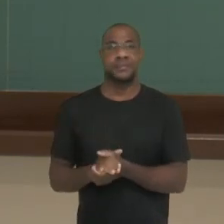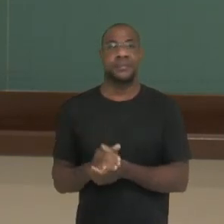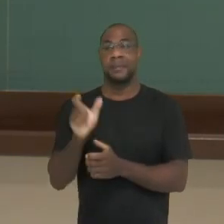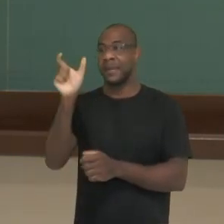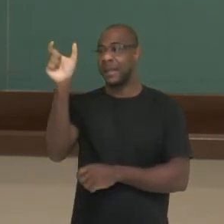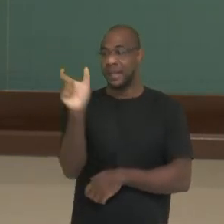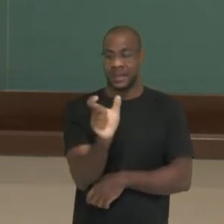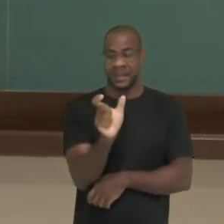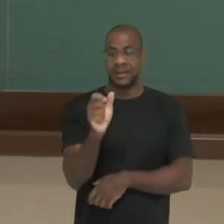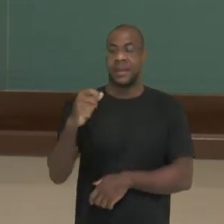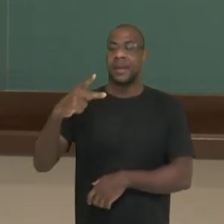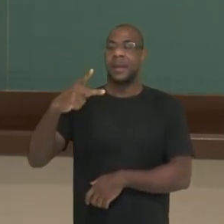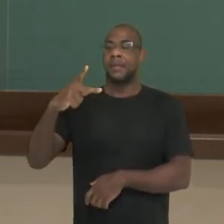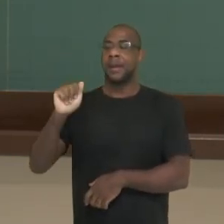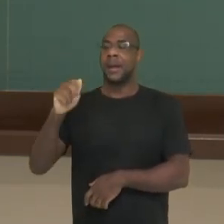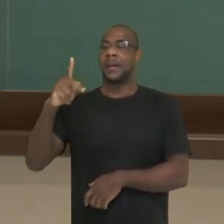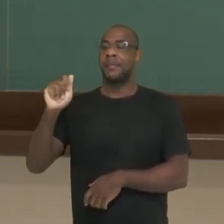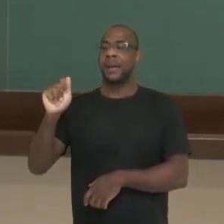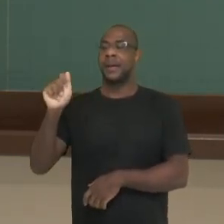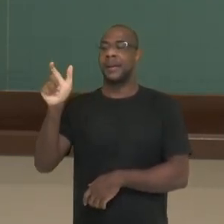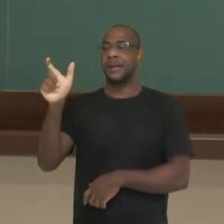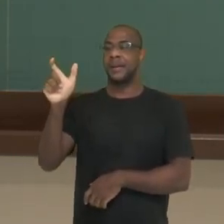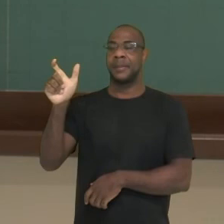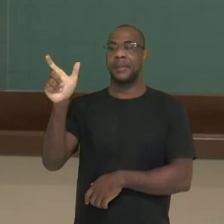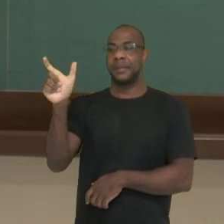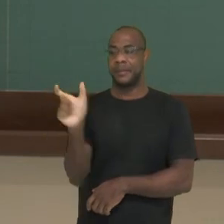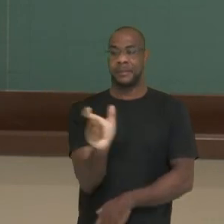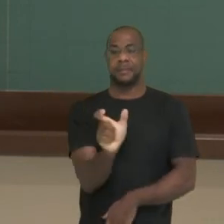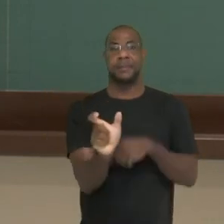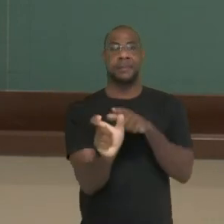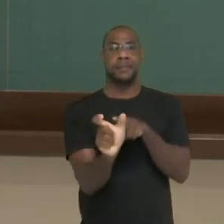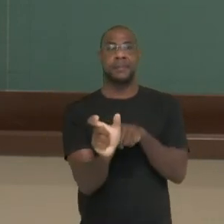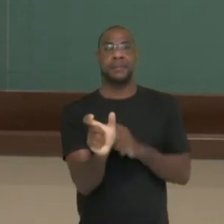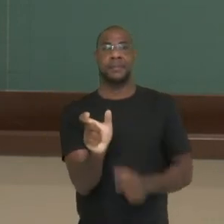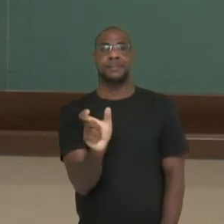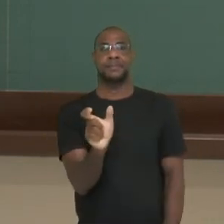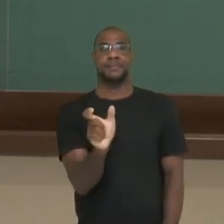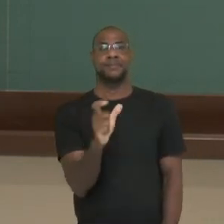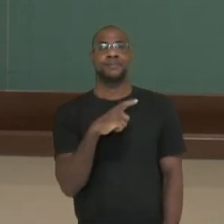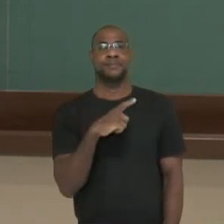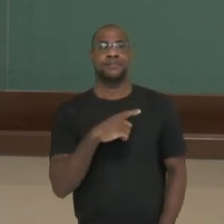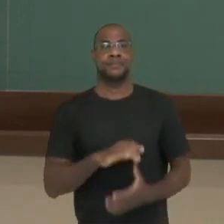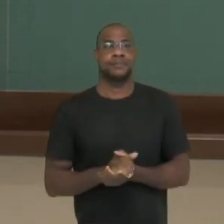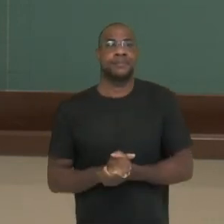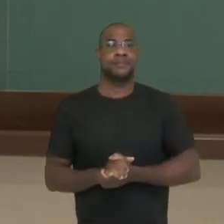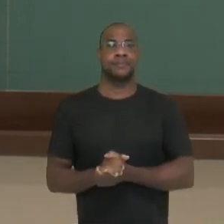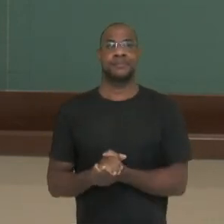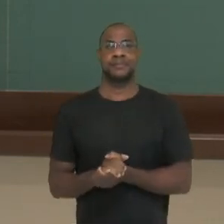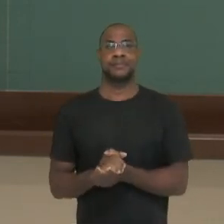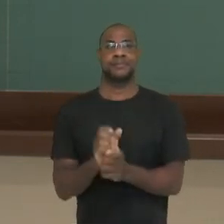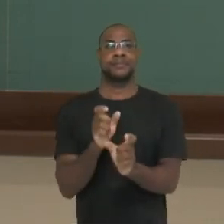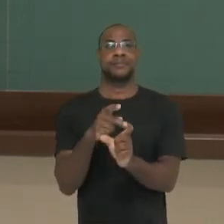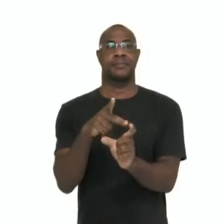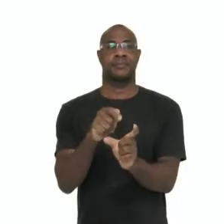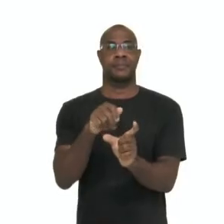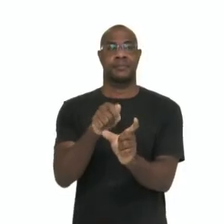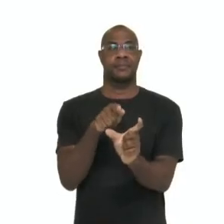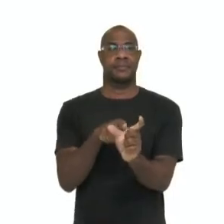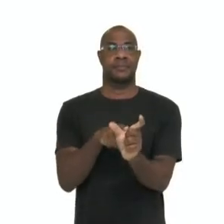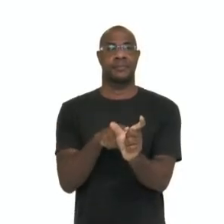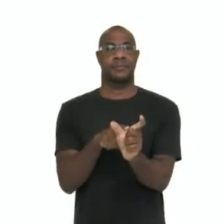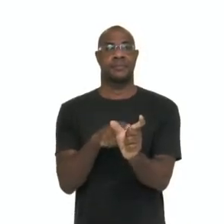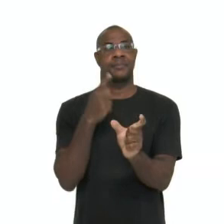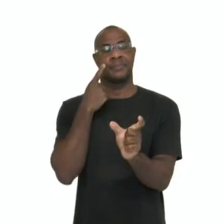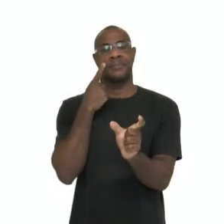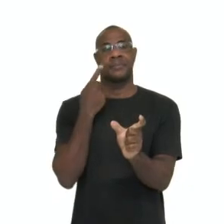a montagem de todas as opções que eu tenho. Então, começando com a própria palavra, o papa,